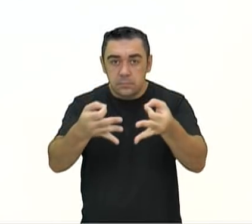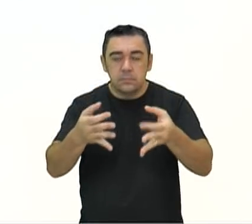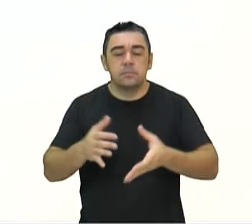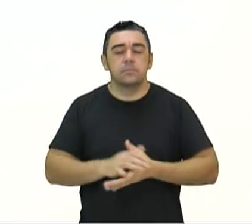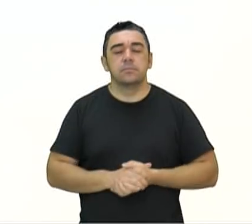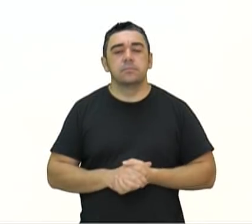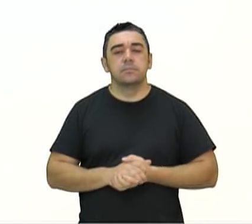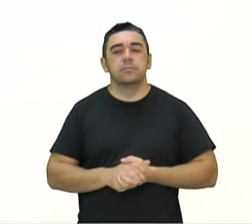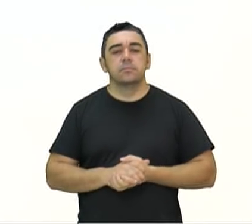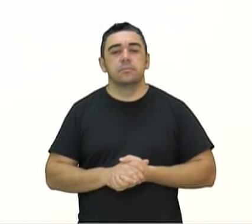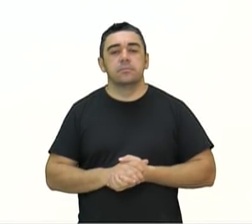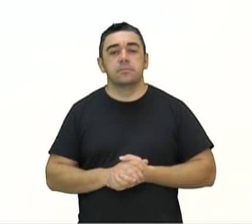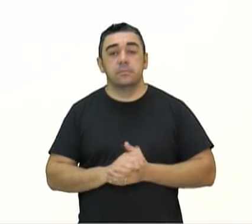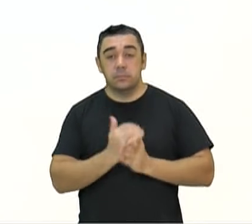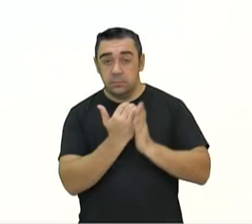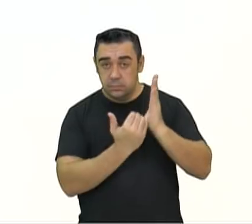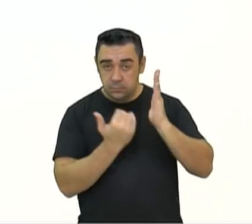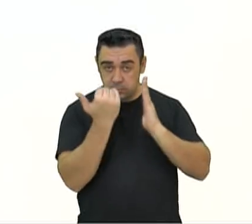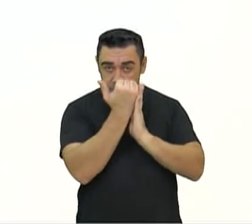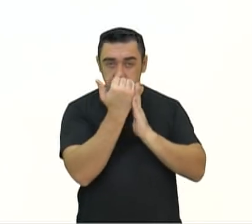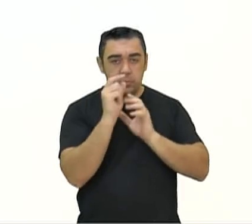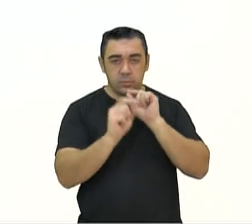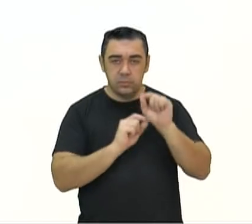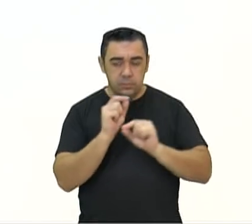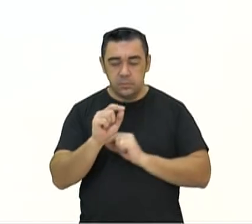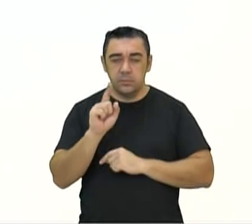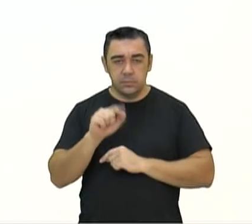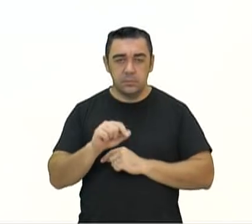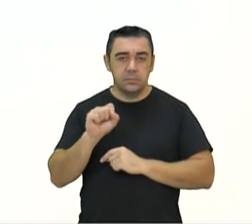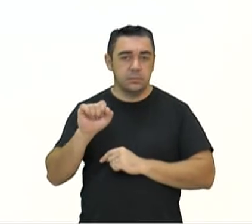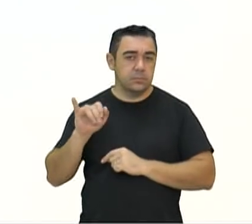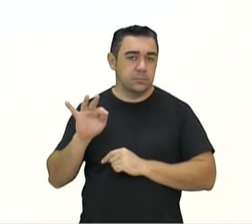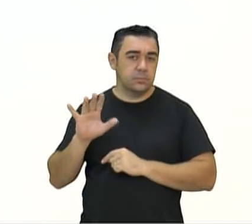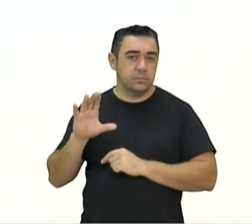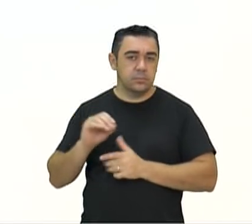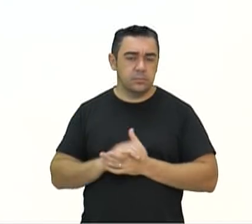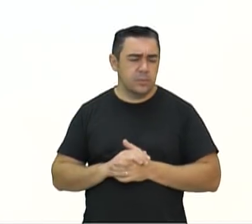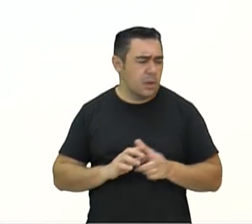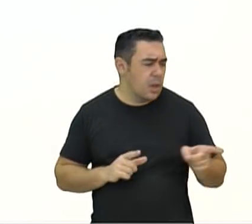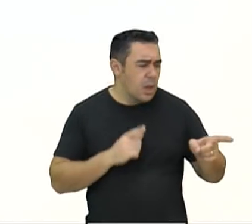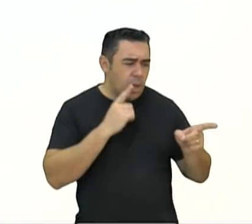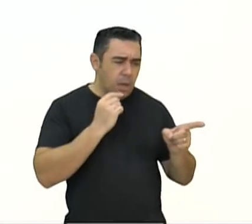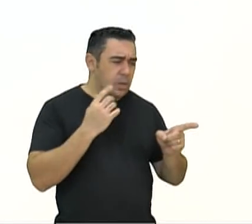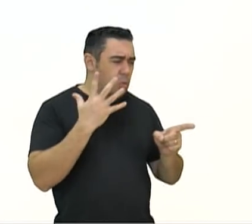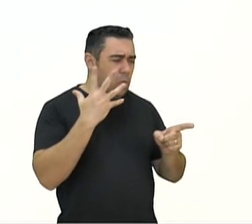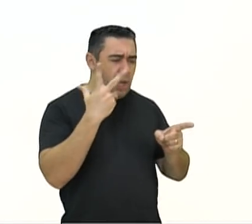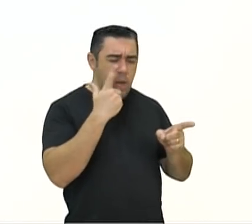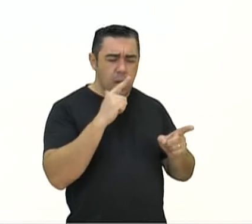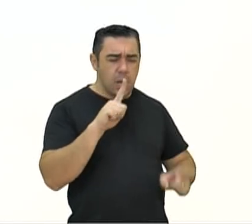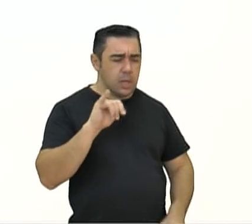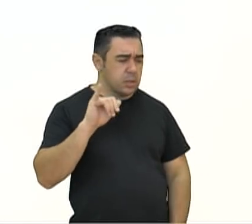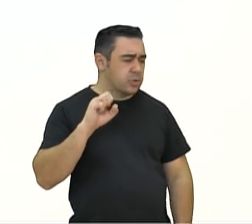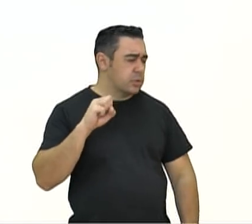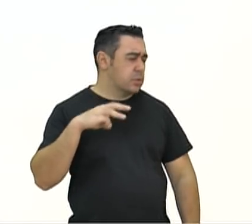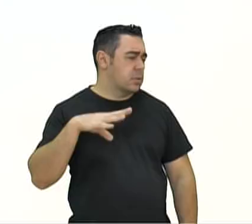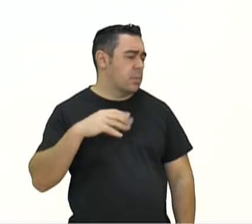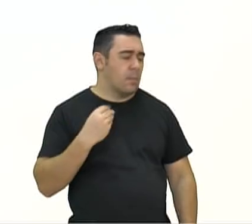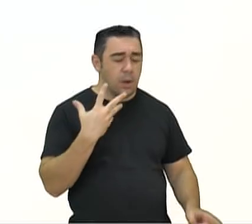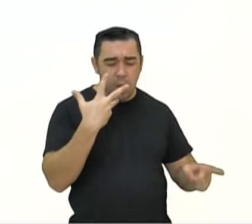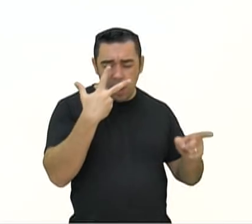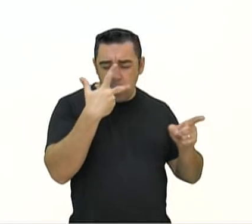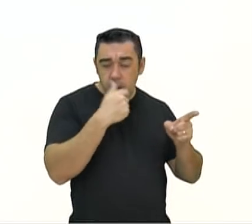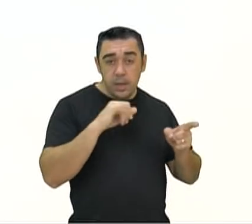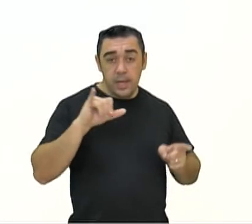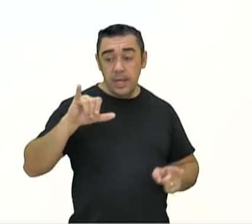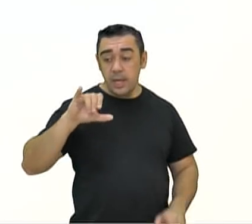No superlativo absoluto sintético, eu tenho que o gato é lindíssimo, né? Então, eu tenho o sufixo